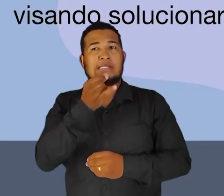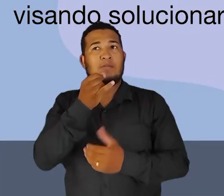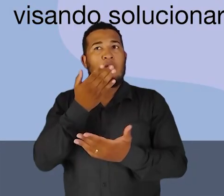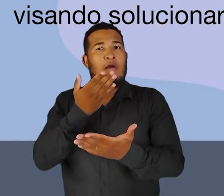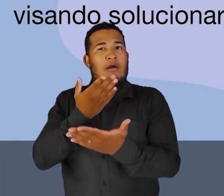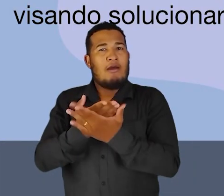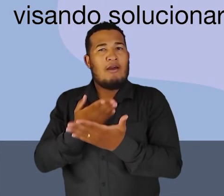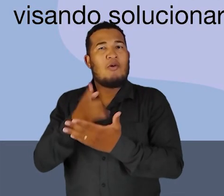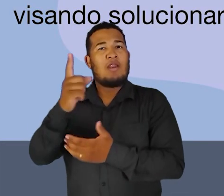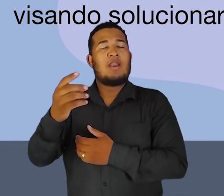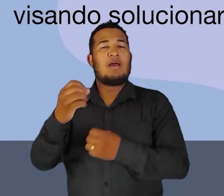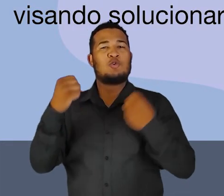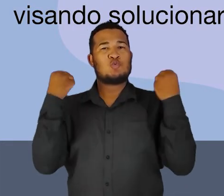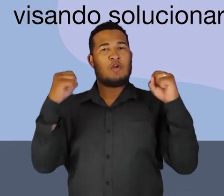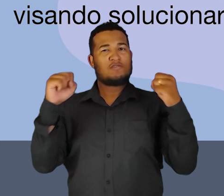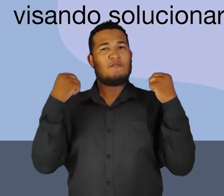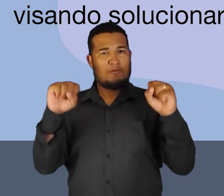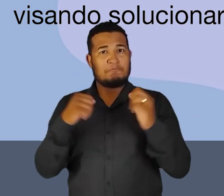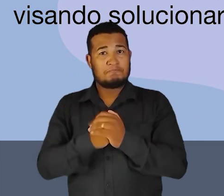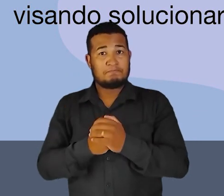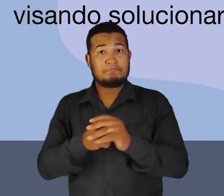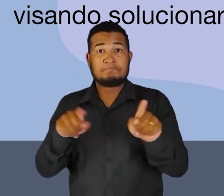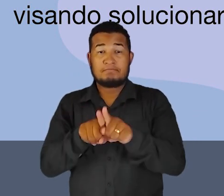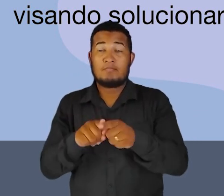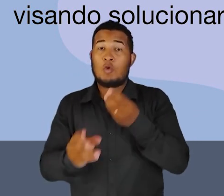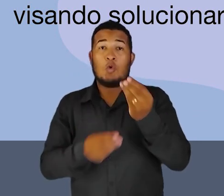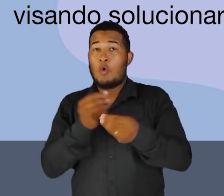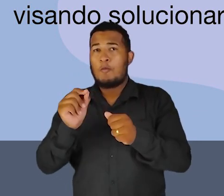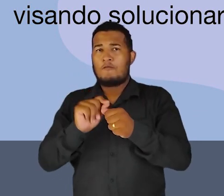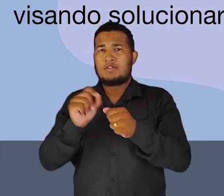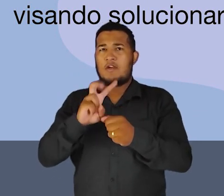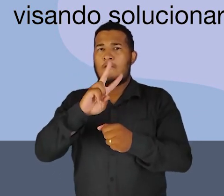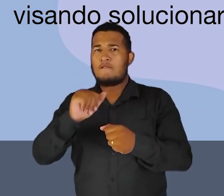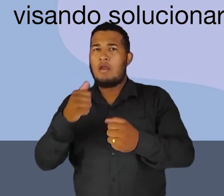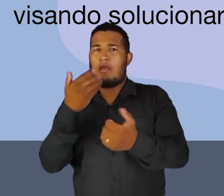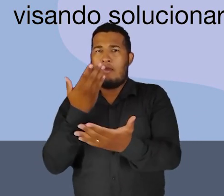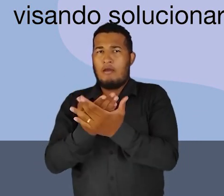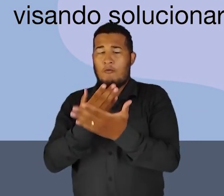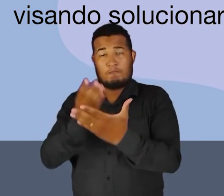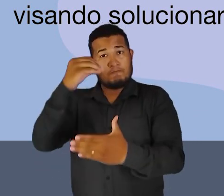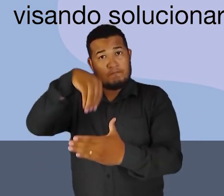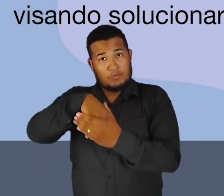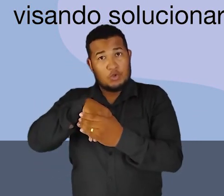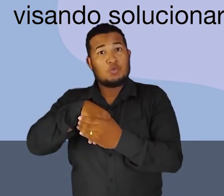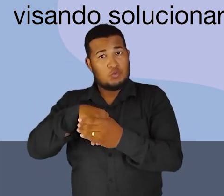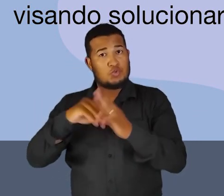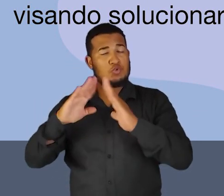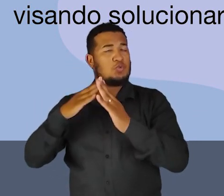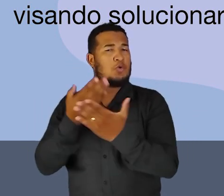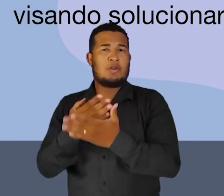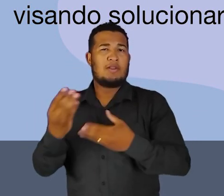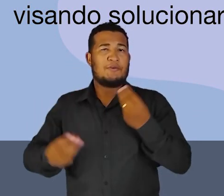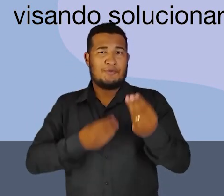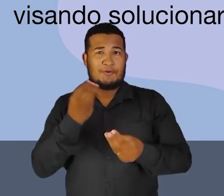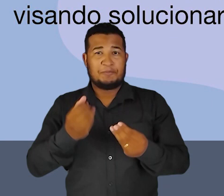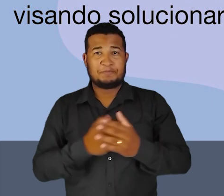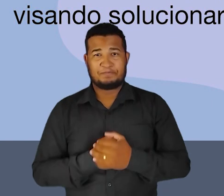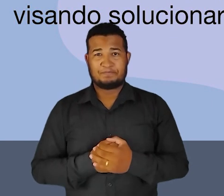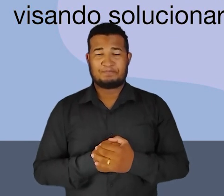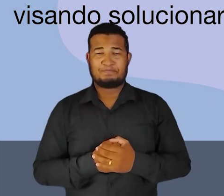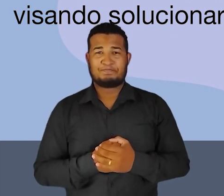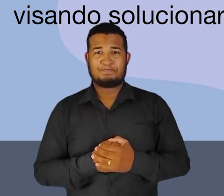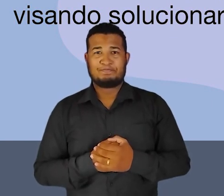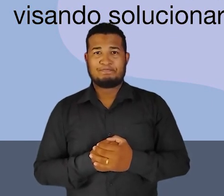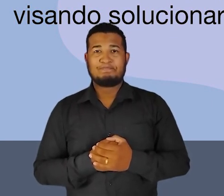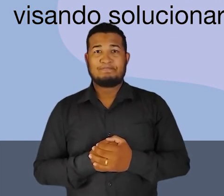física e também como que nós podemos fazer e praticar essas aulas na escola. Vamos continuar nos slides.